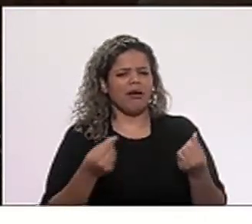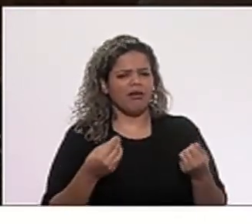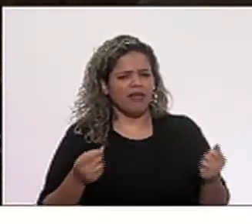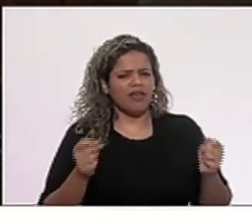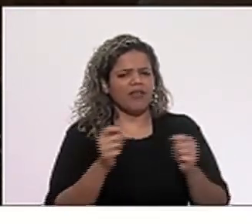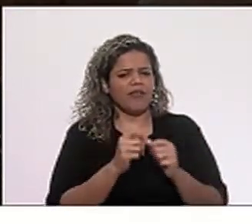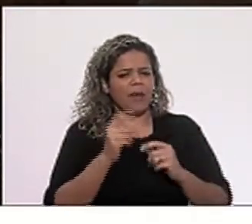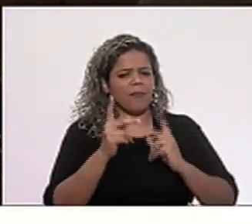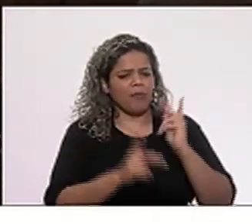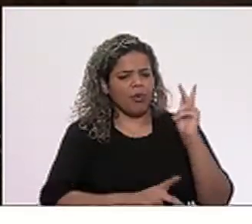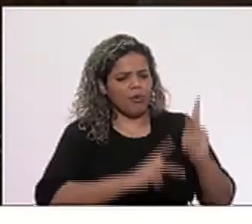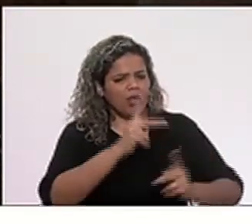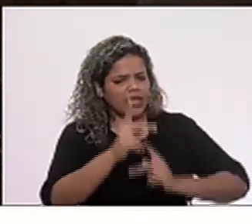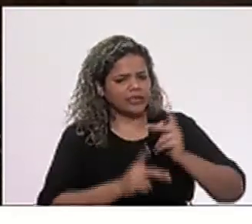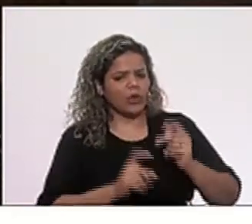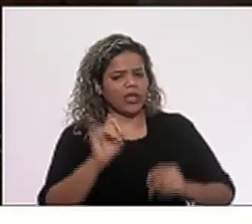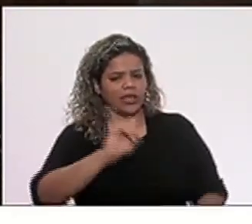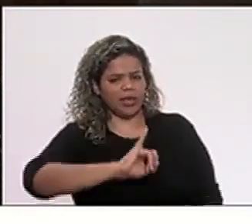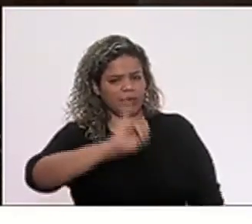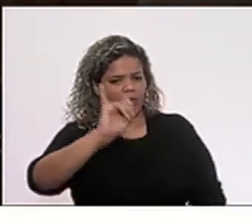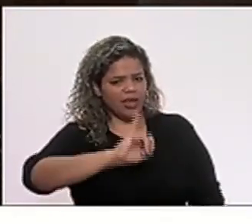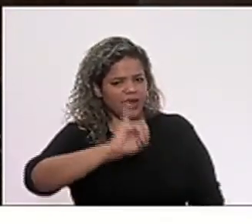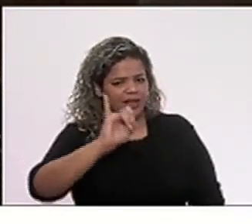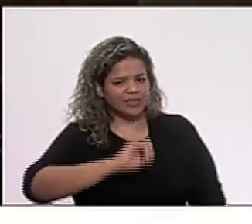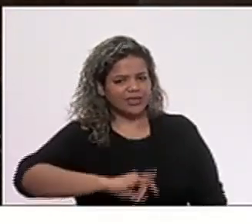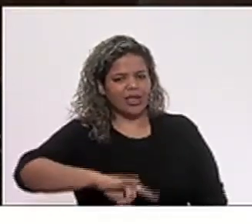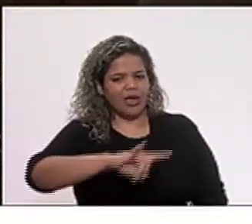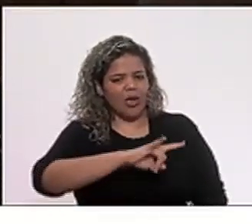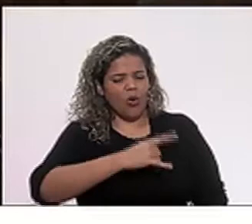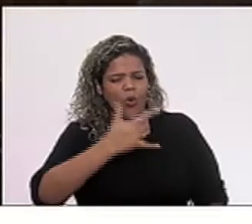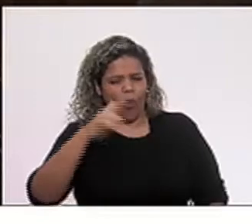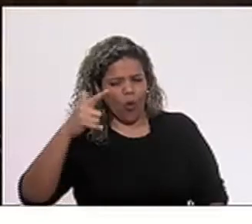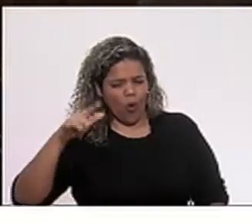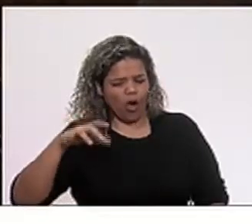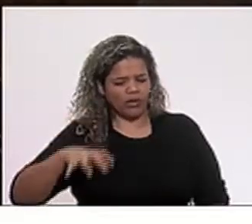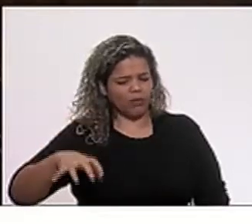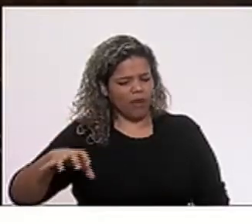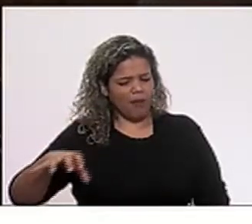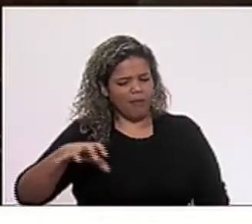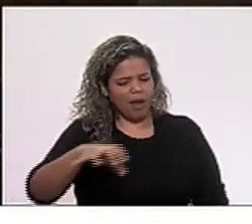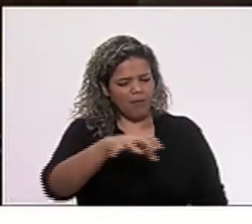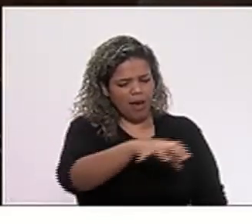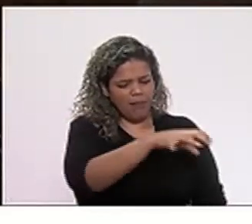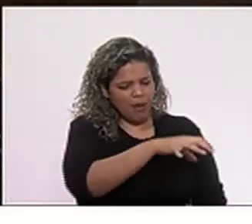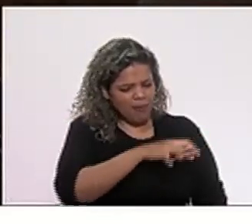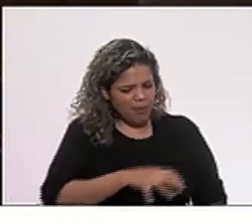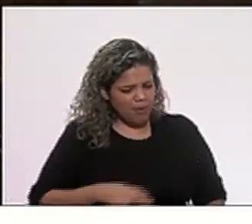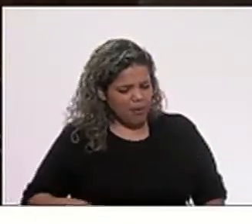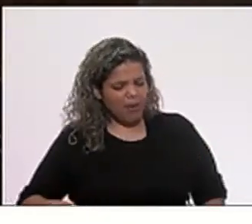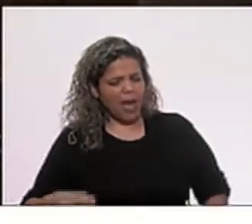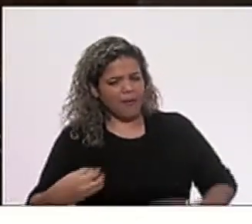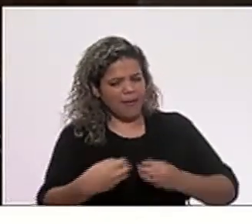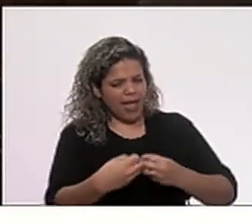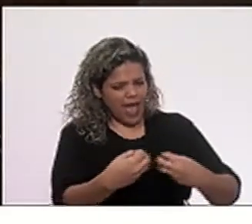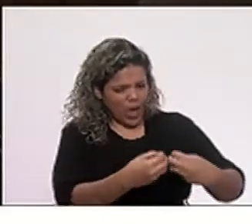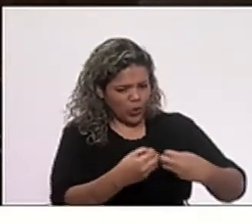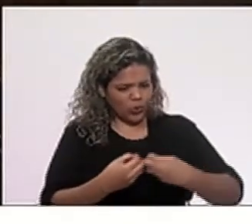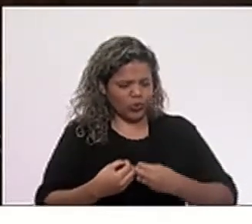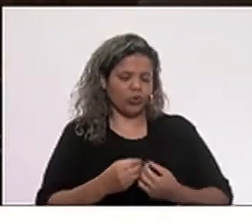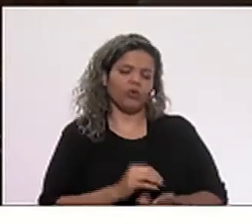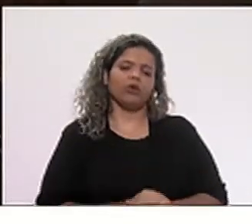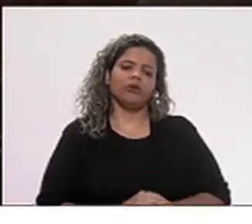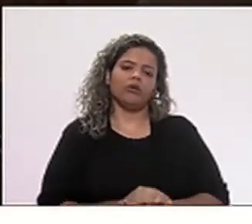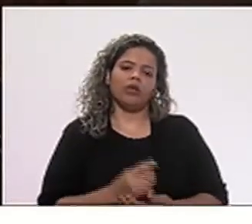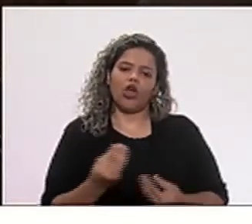tornar a população de Itaboraí, a população de outras cidades no entorno do empreendimento,